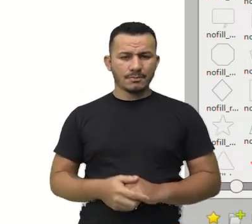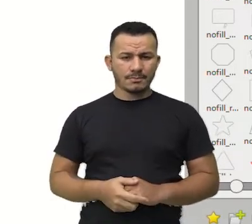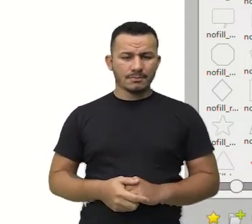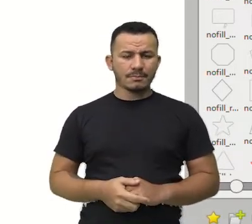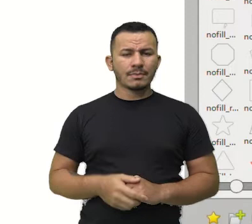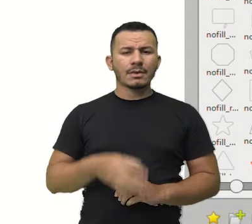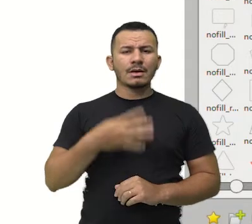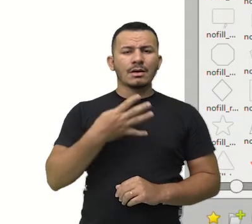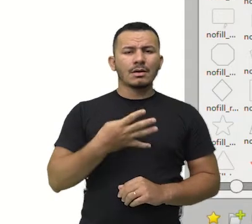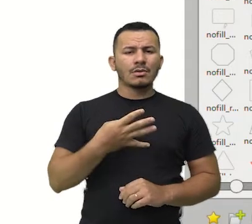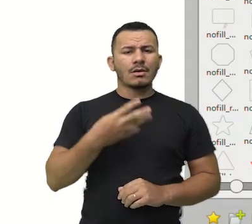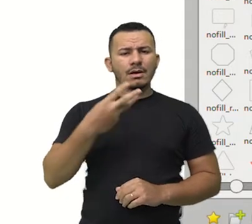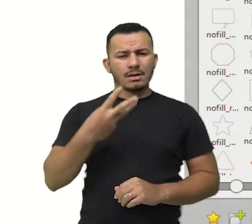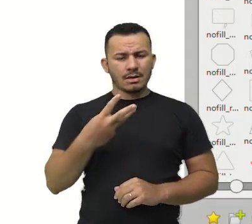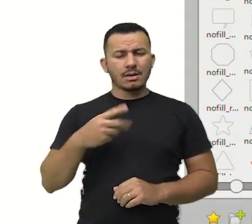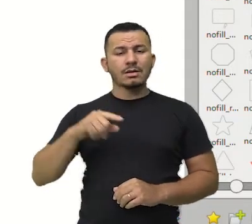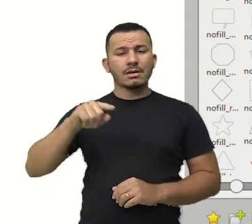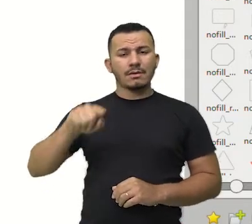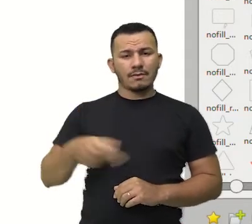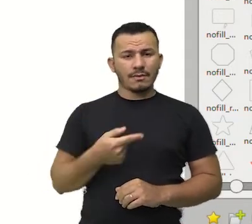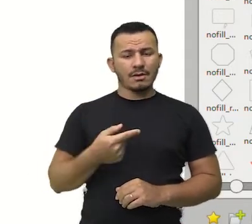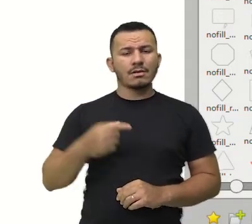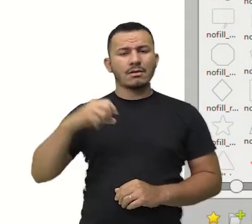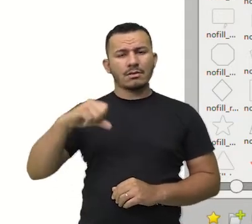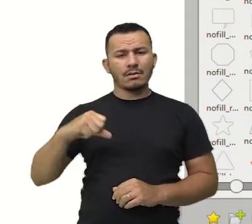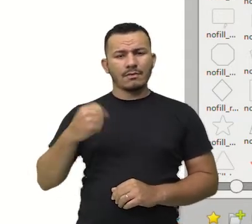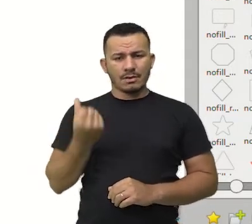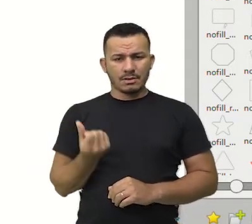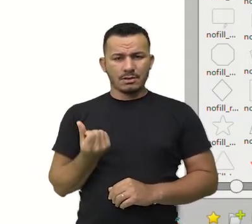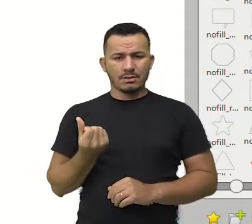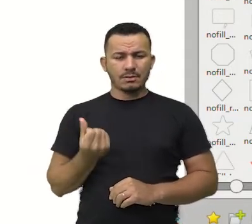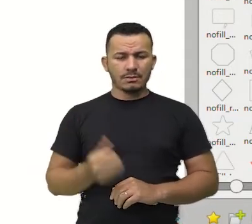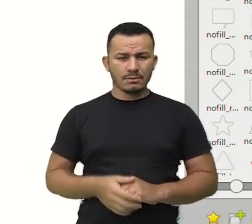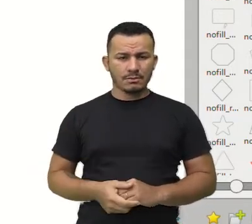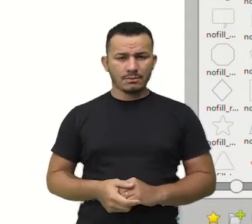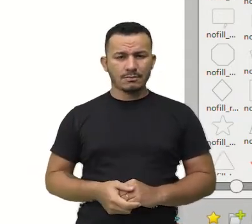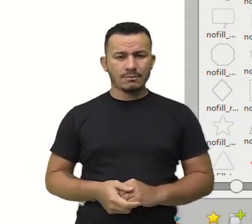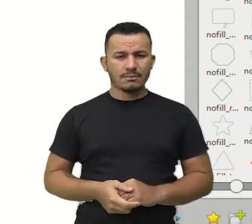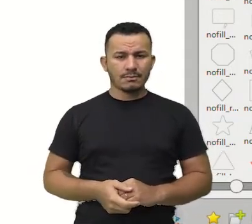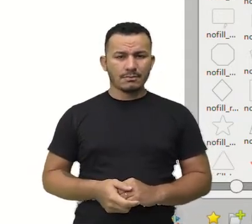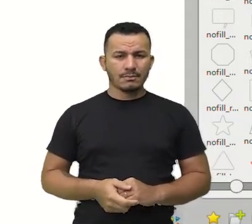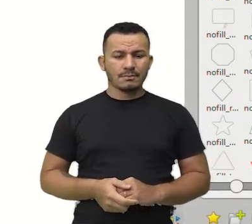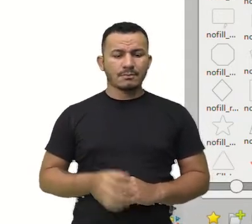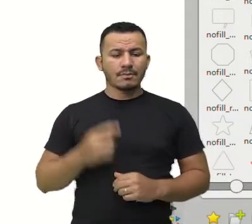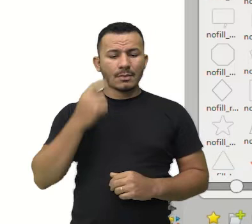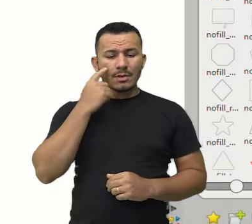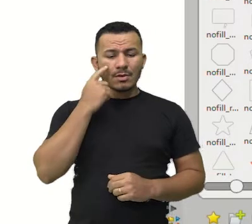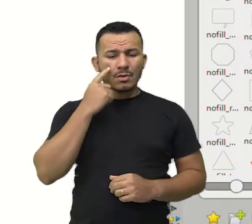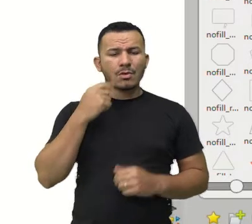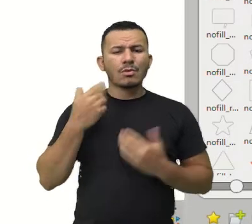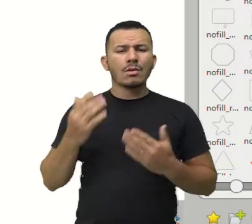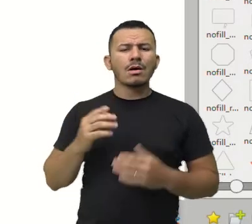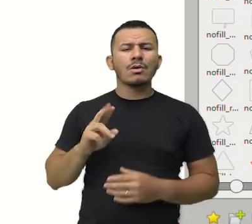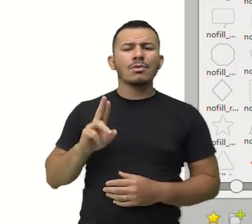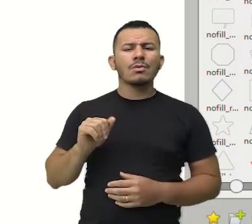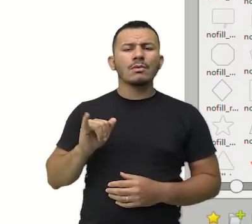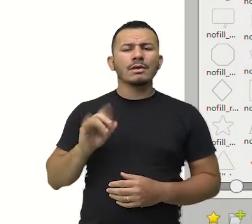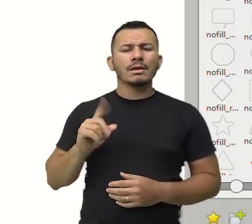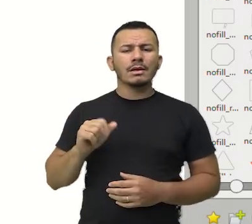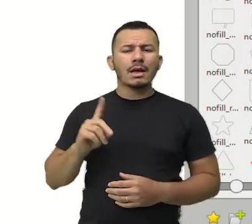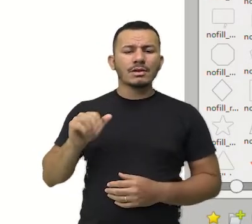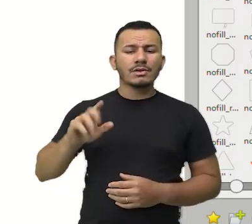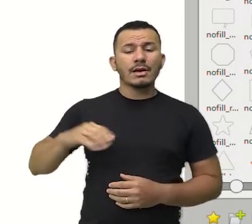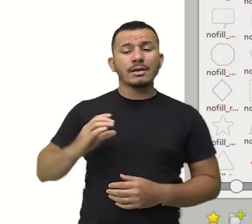com calma, você pode fazer no seu caderno, 43,96. E ó,